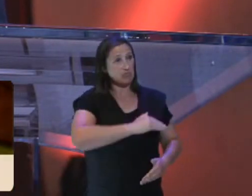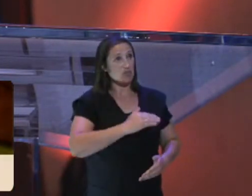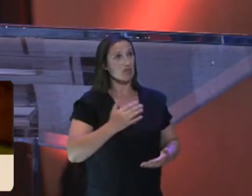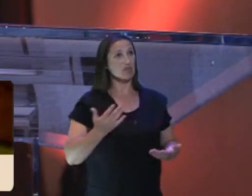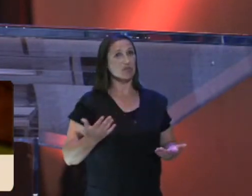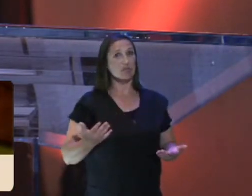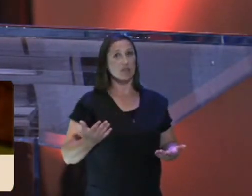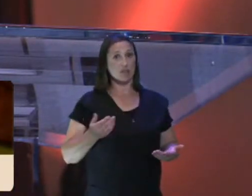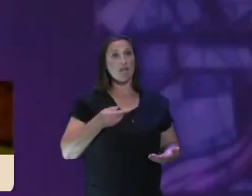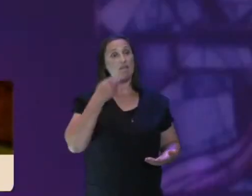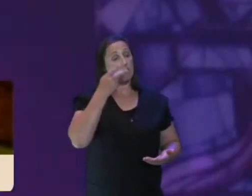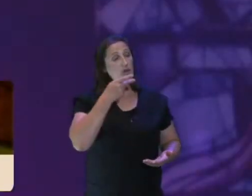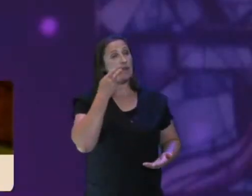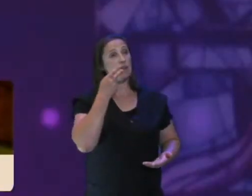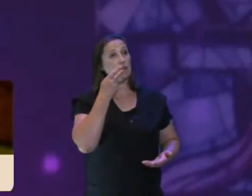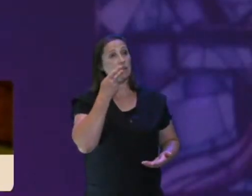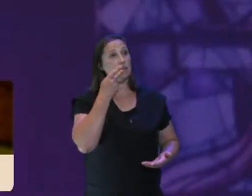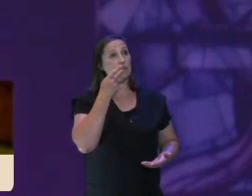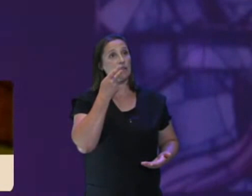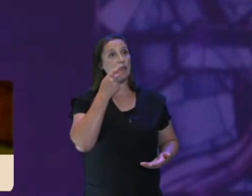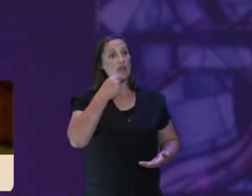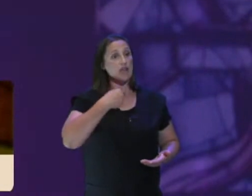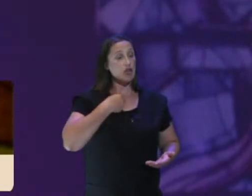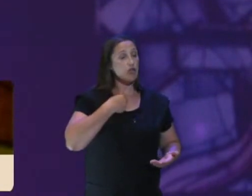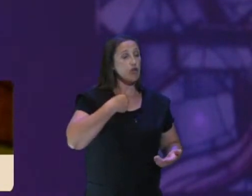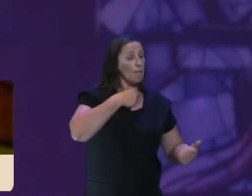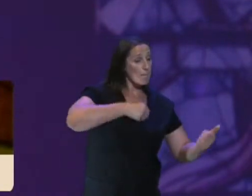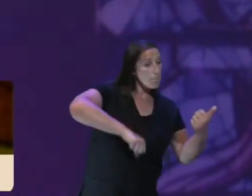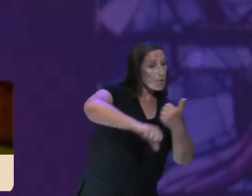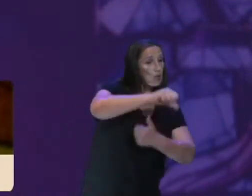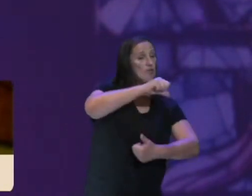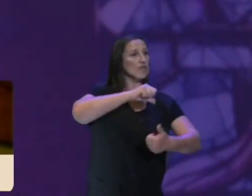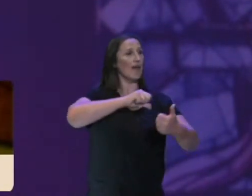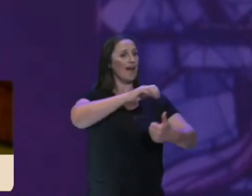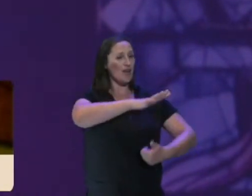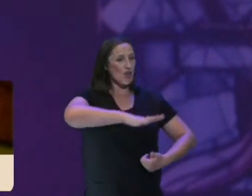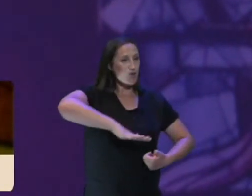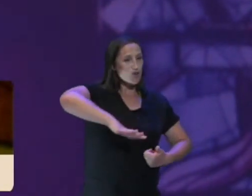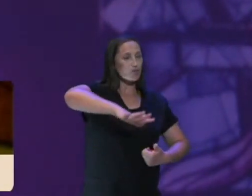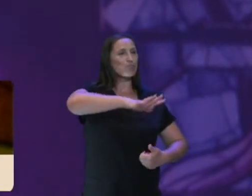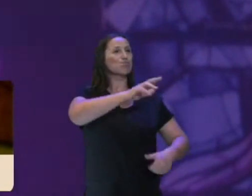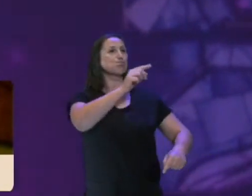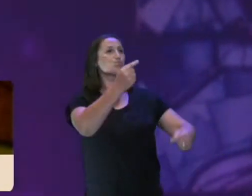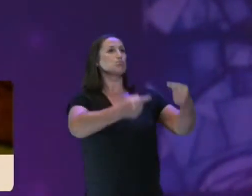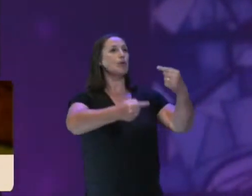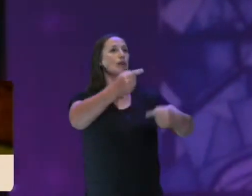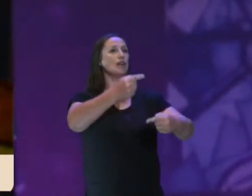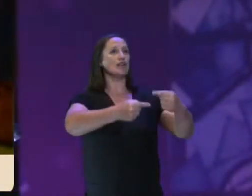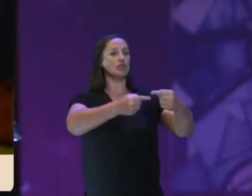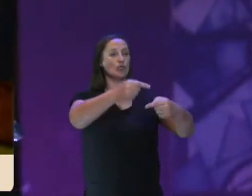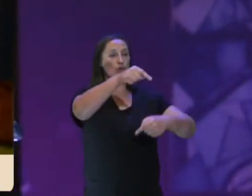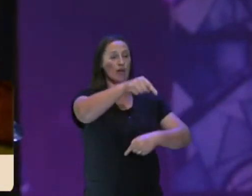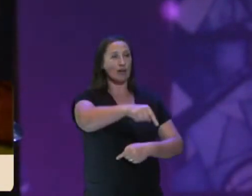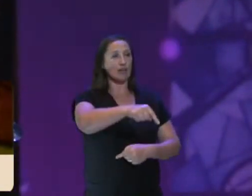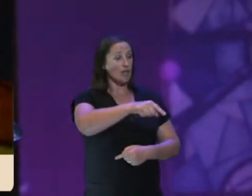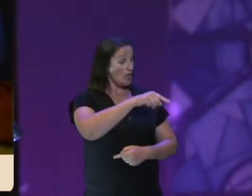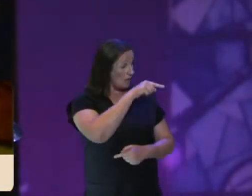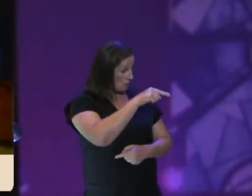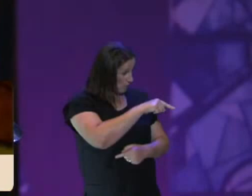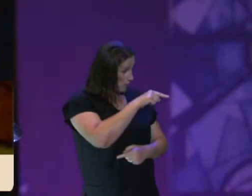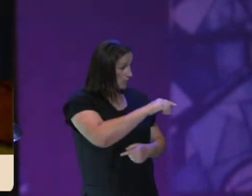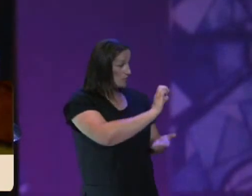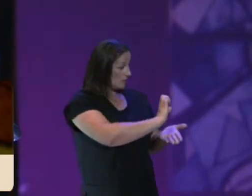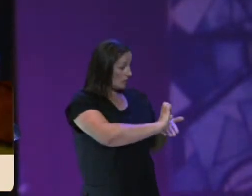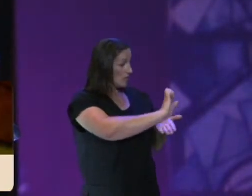É isso que ele está falando, eu vou mudar o cenário político, e você vai ser o meu